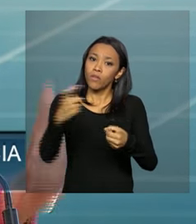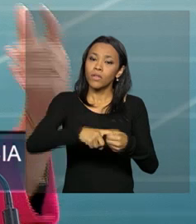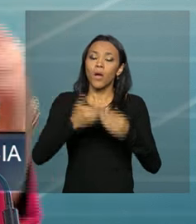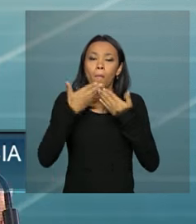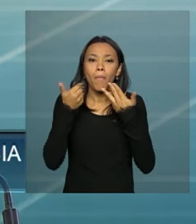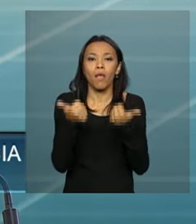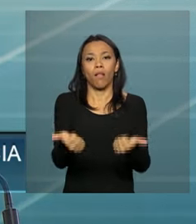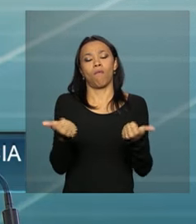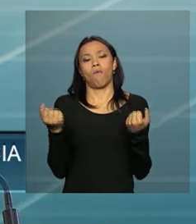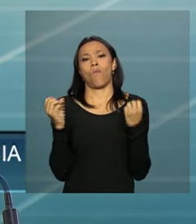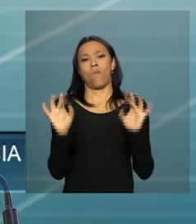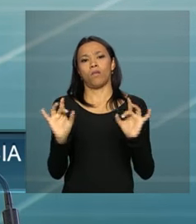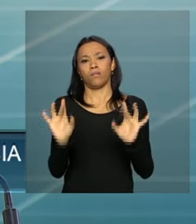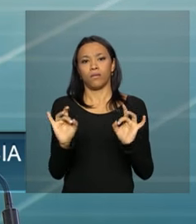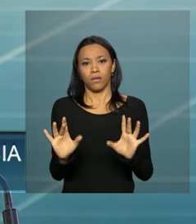qualidade, com